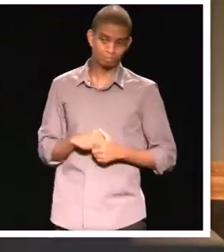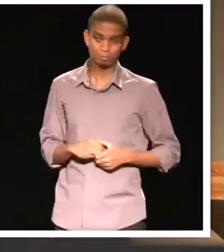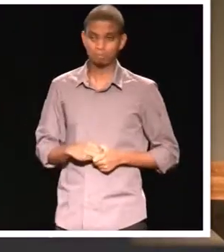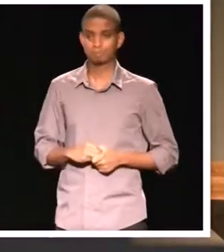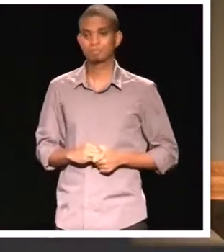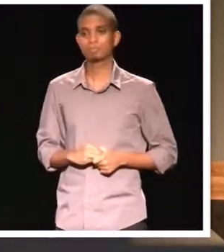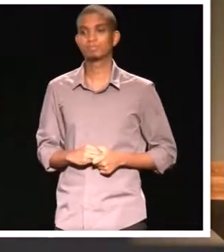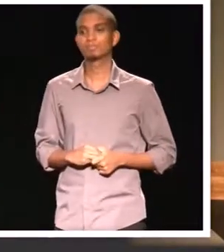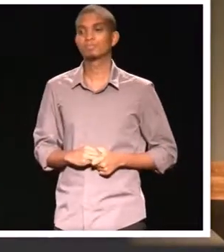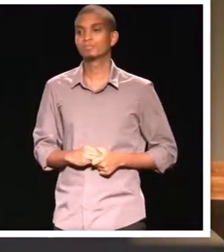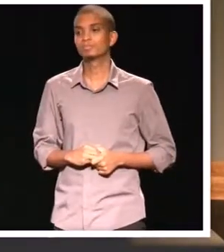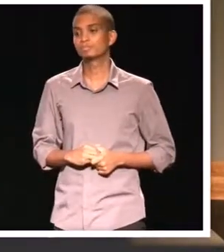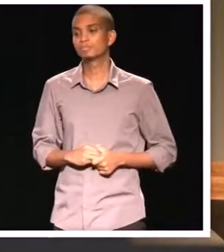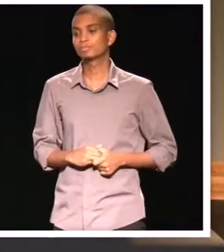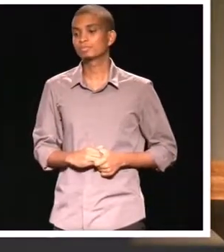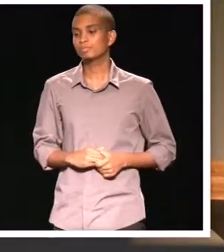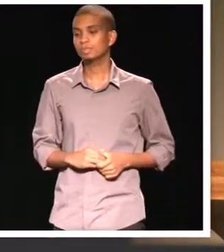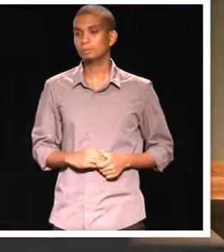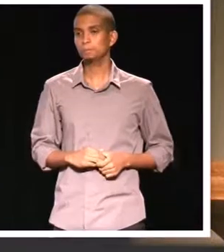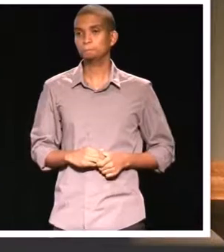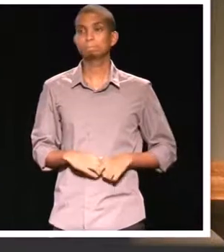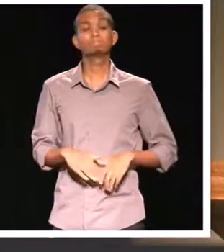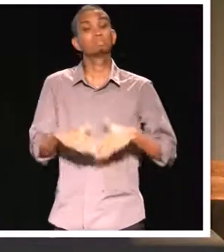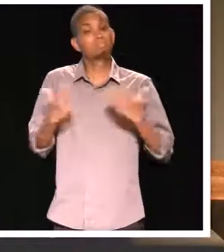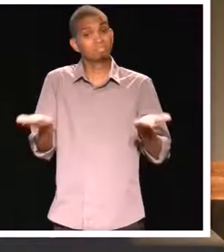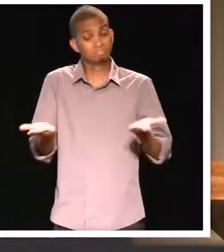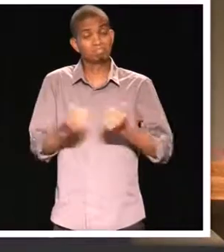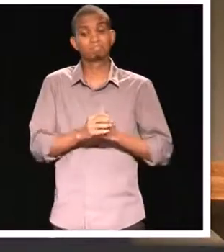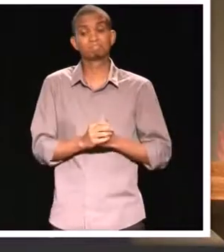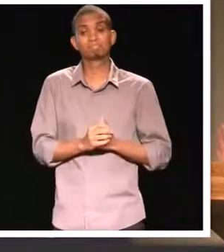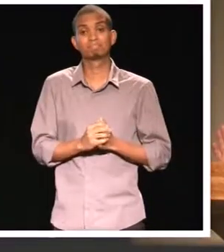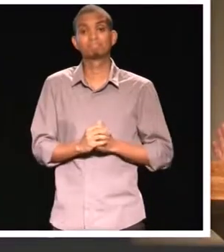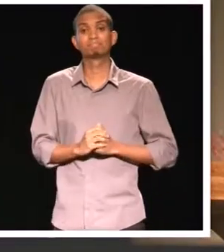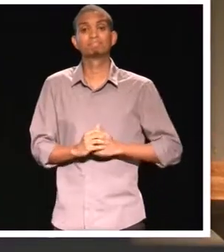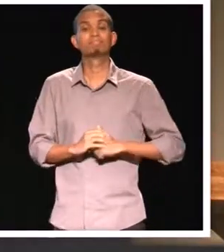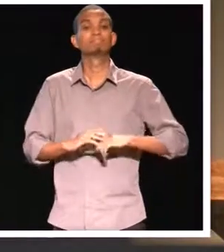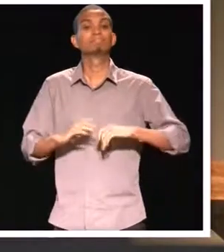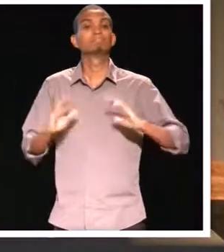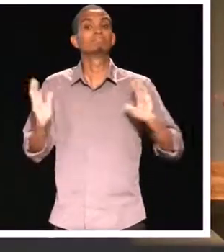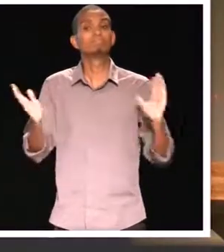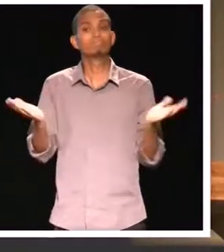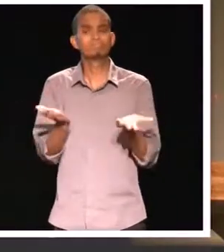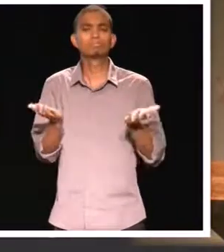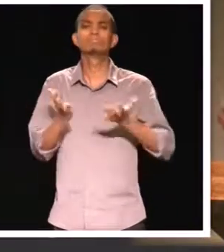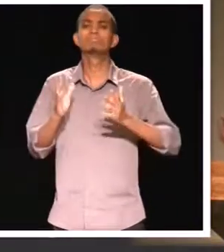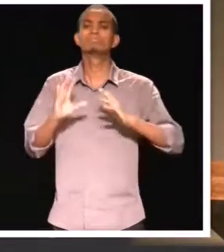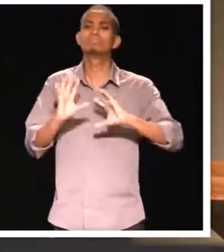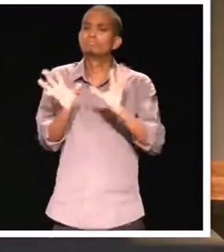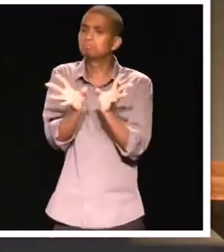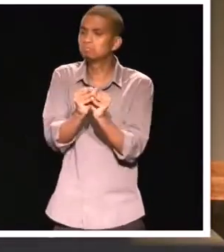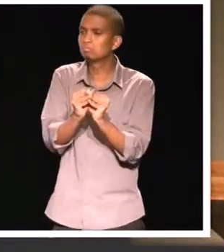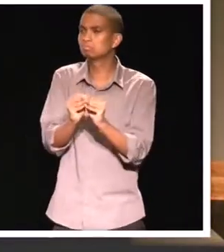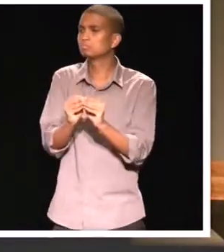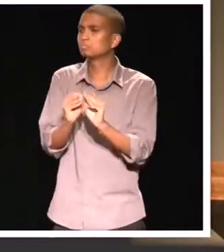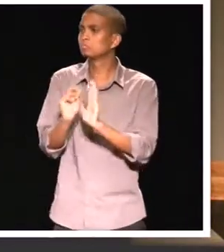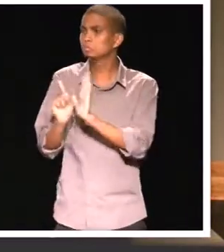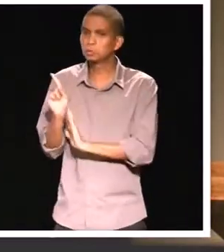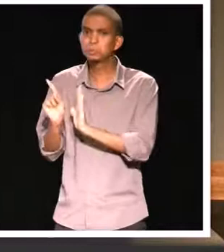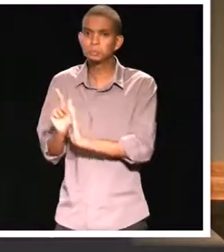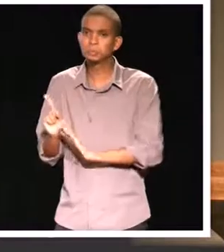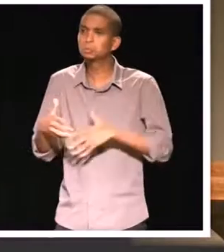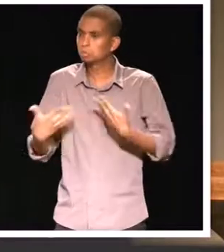Está claro? Então, vou deixar por aqui, acho que tem perguntas como possibilidade, né?